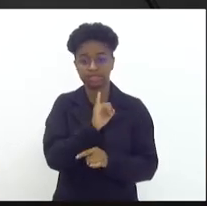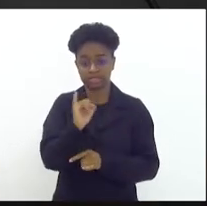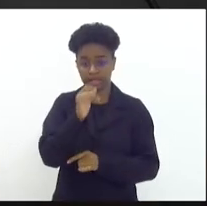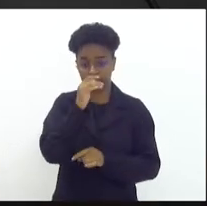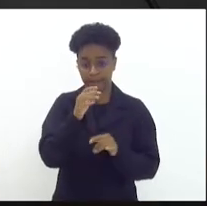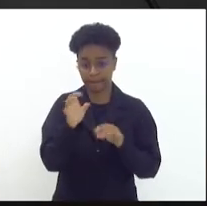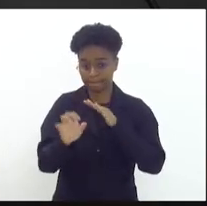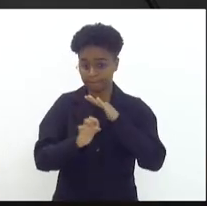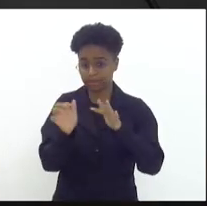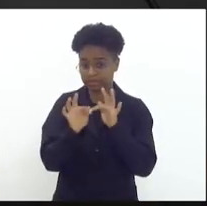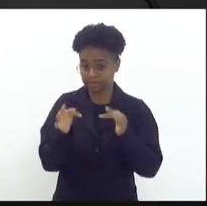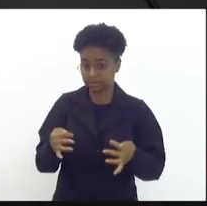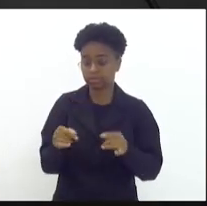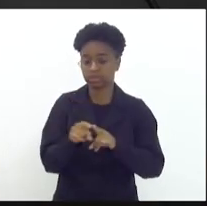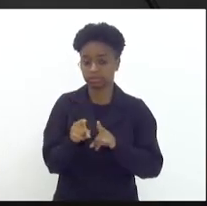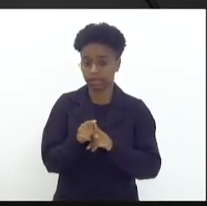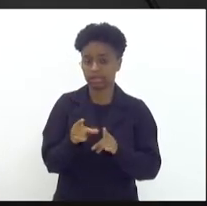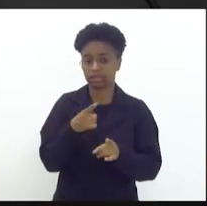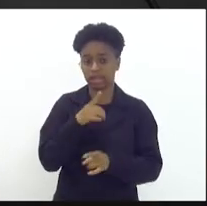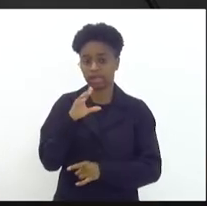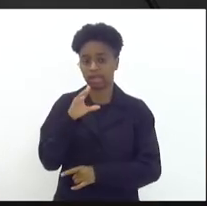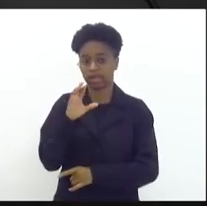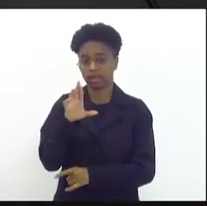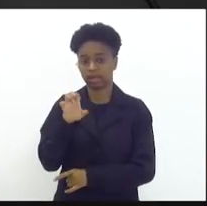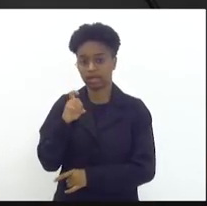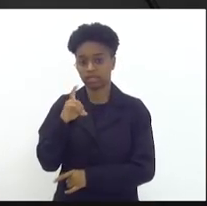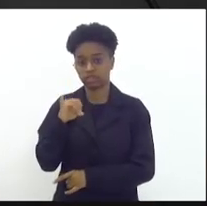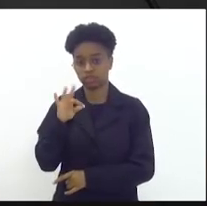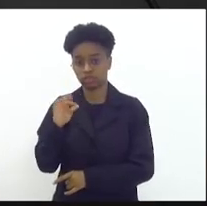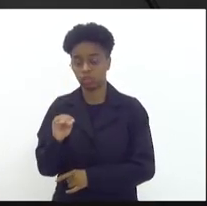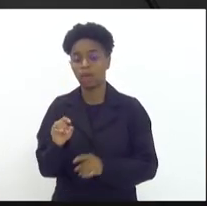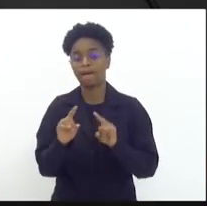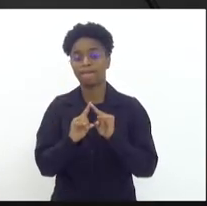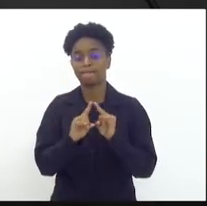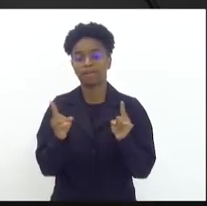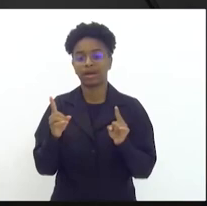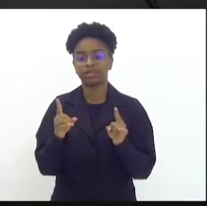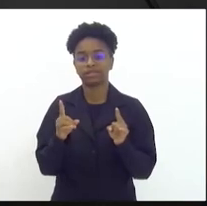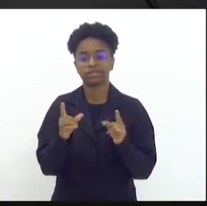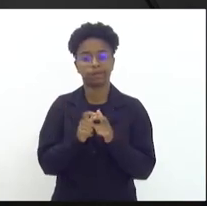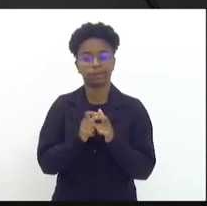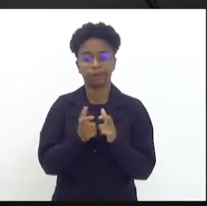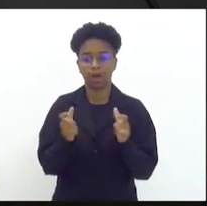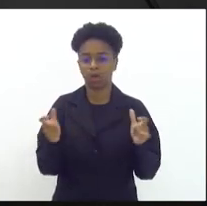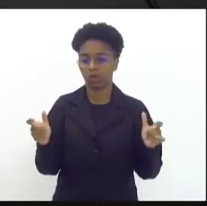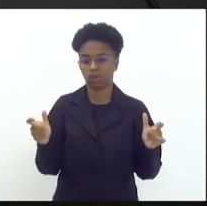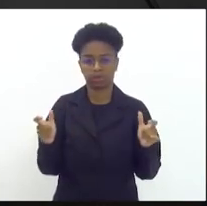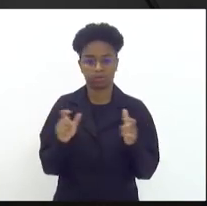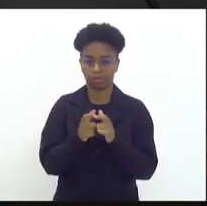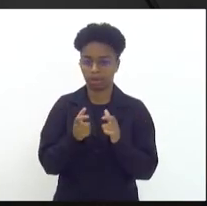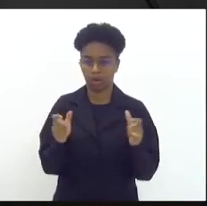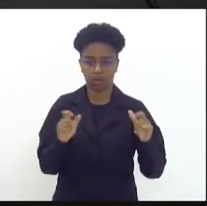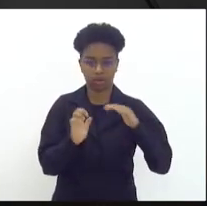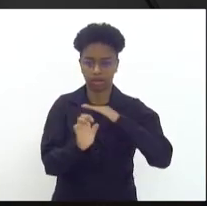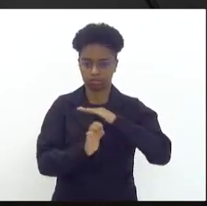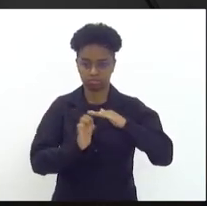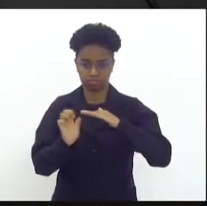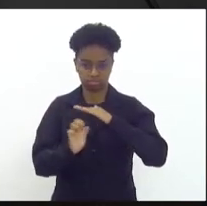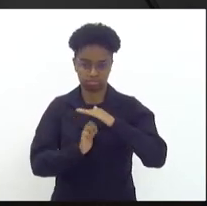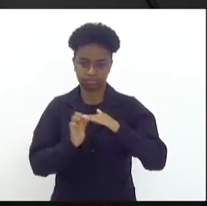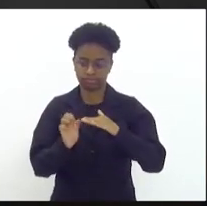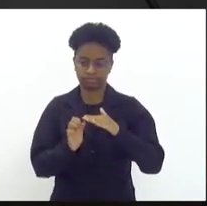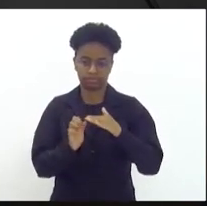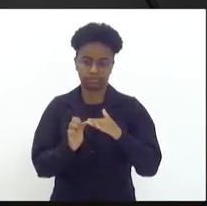simples também passam a passar crédito embora é grande parte a maioria esmagadora das empresas